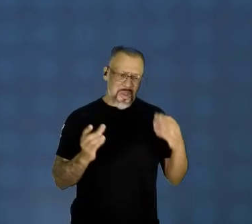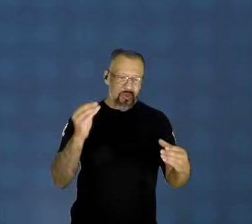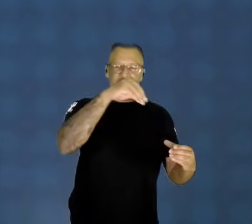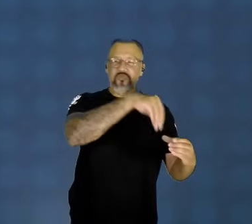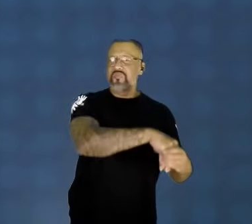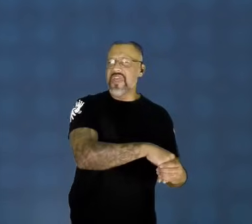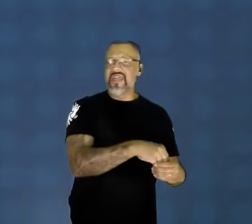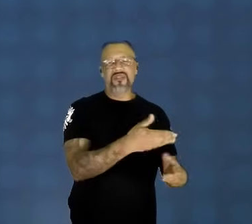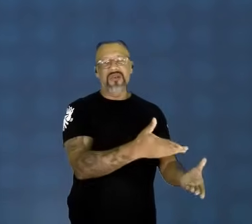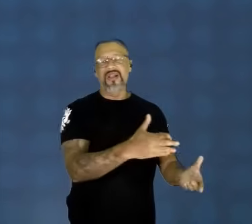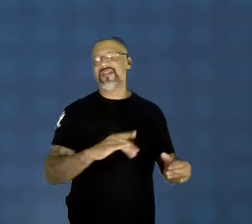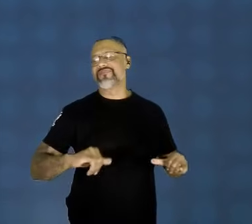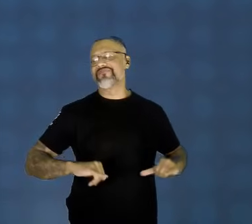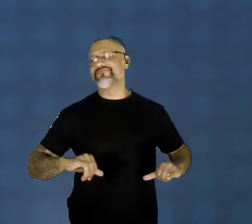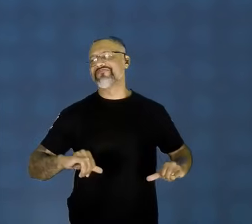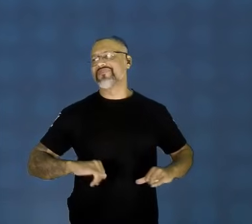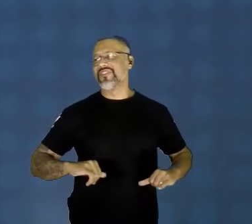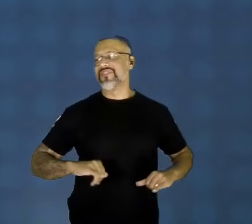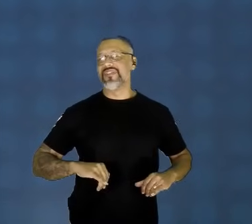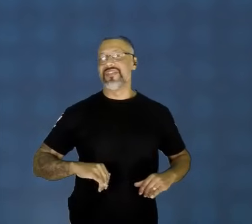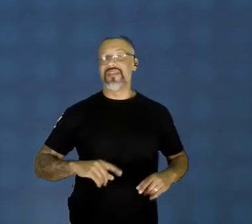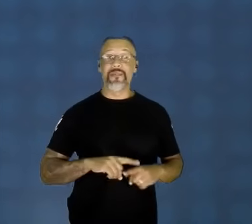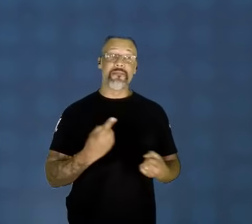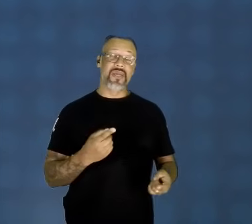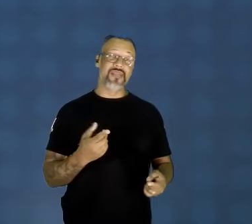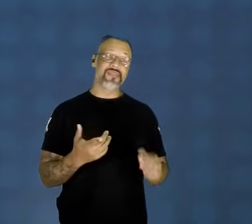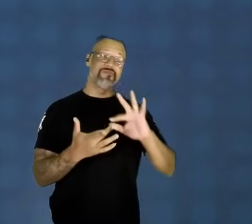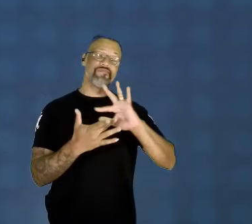muito. Mas Jesus